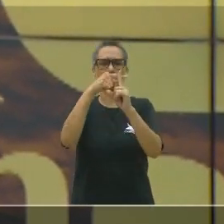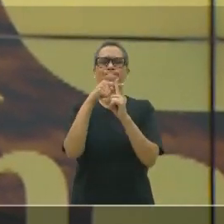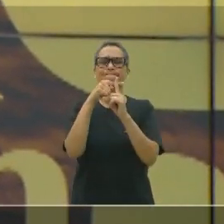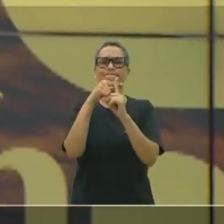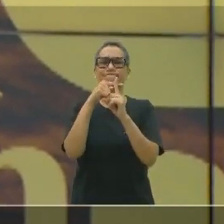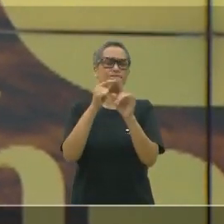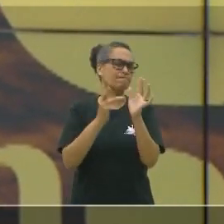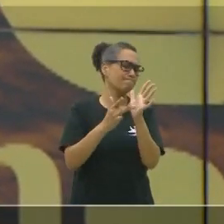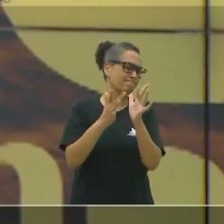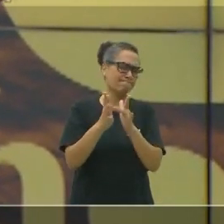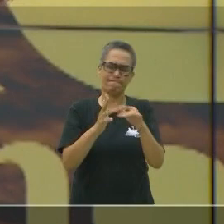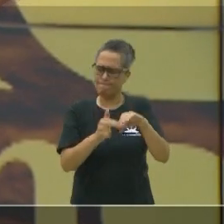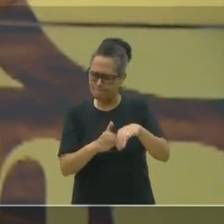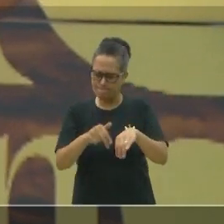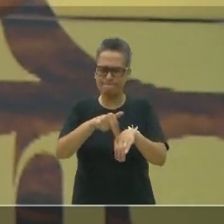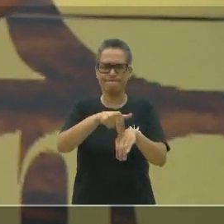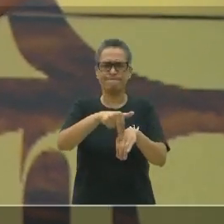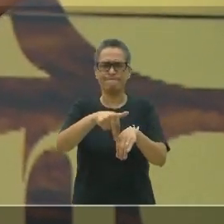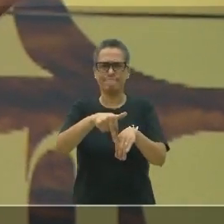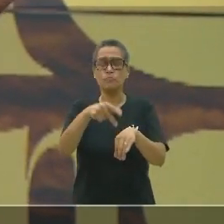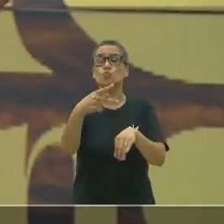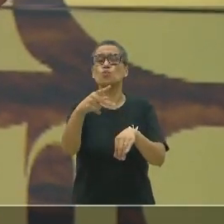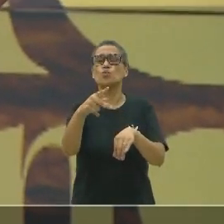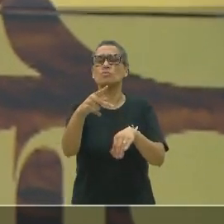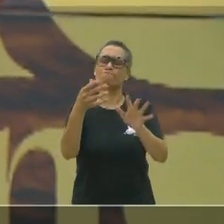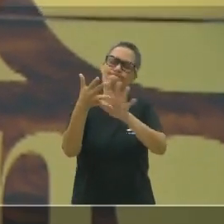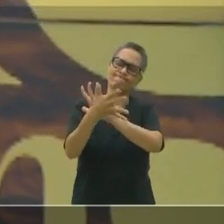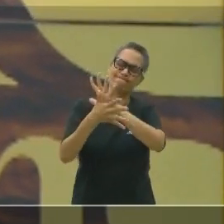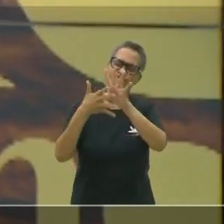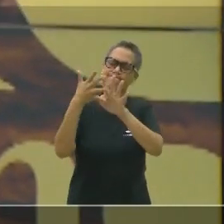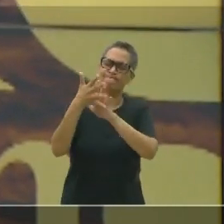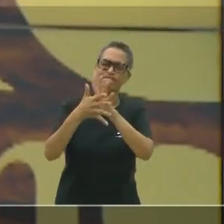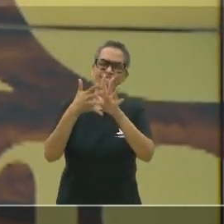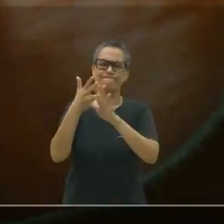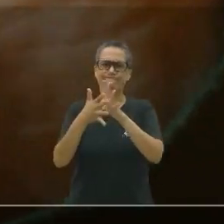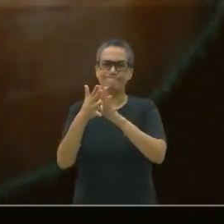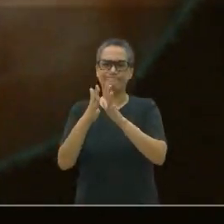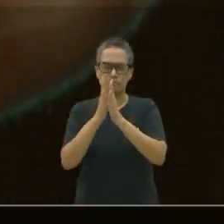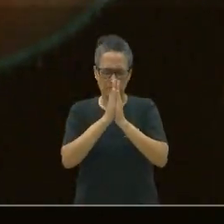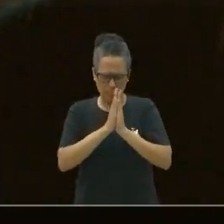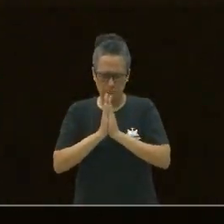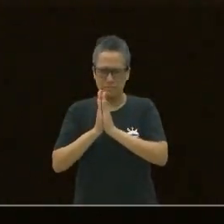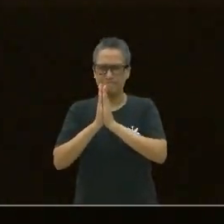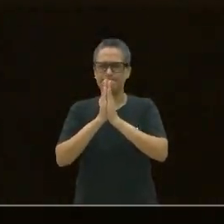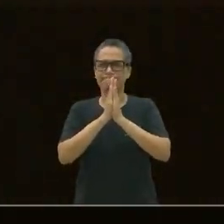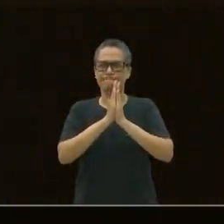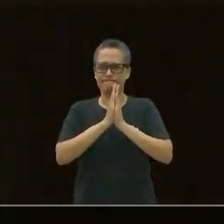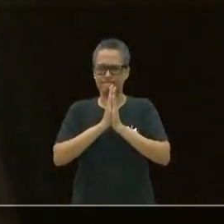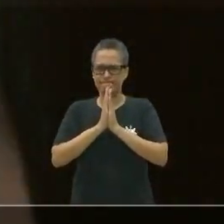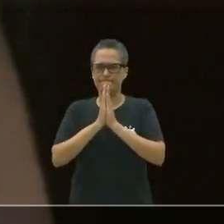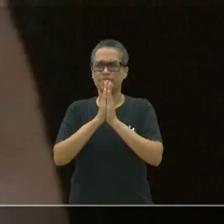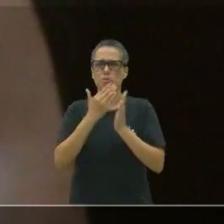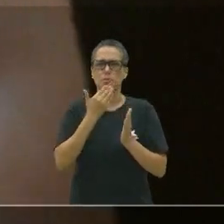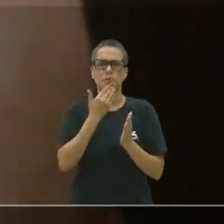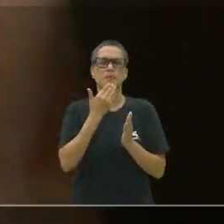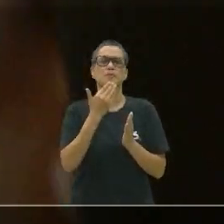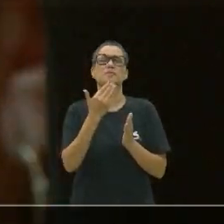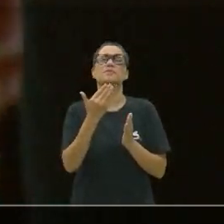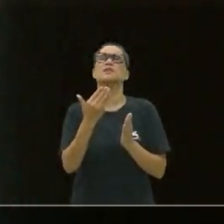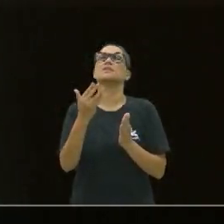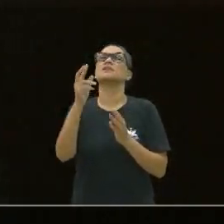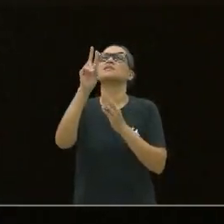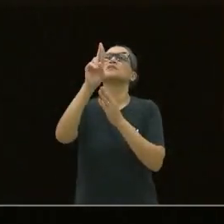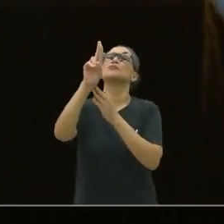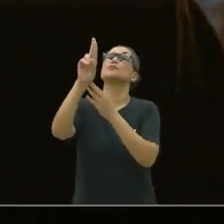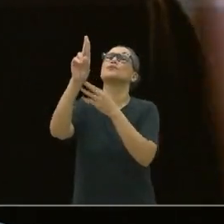ressuscitado. Vai soltando a sua voz, vai orando e pedindo essa graça. Vai invocando o nome